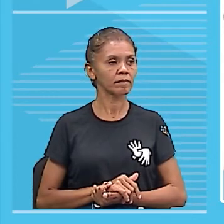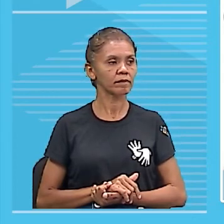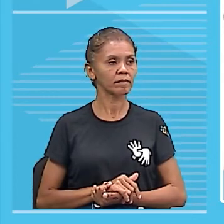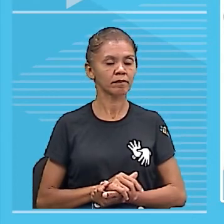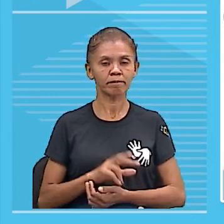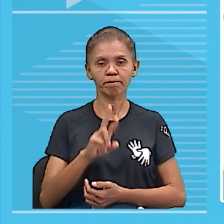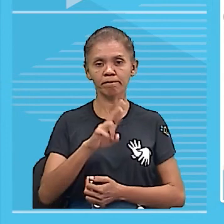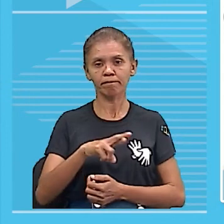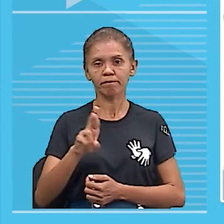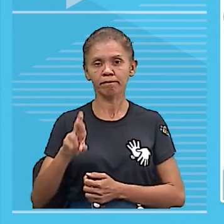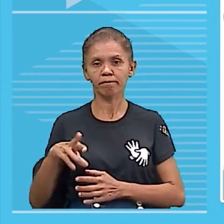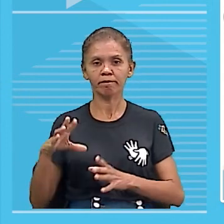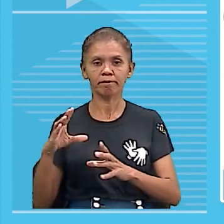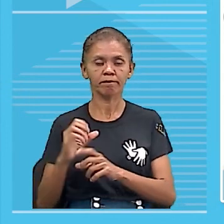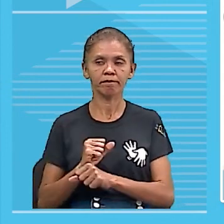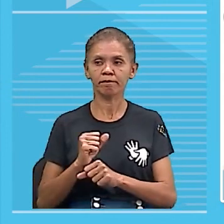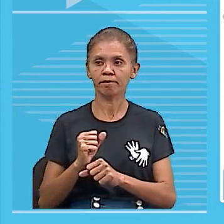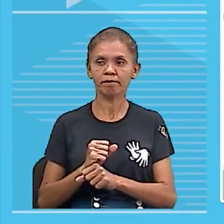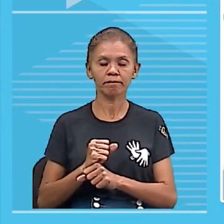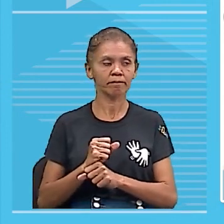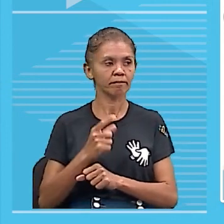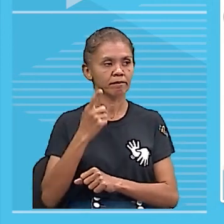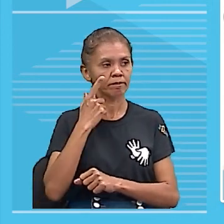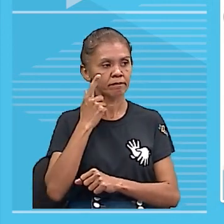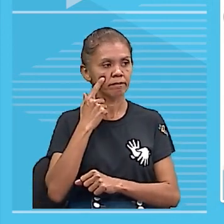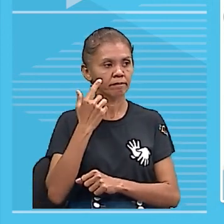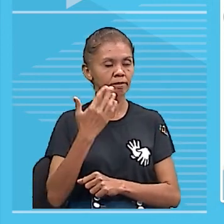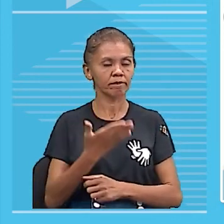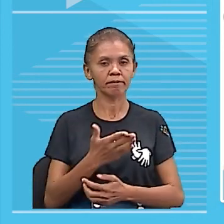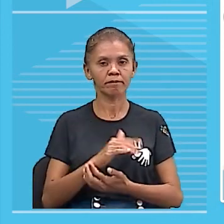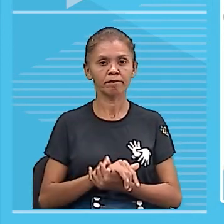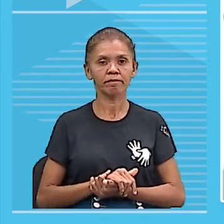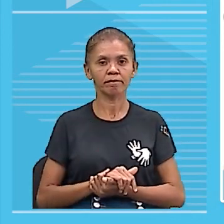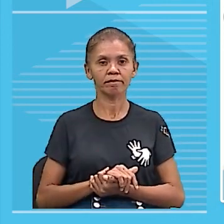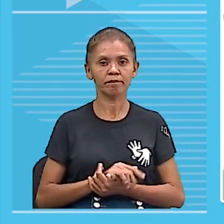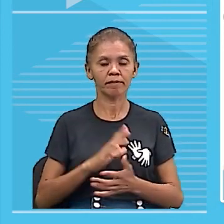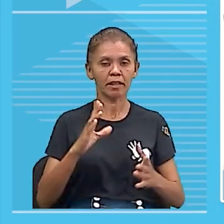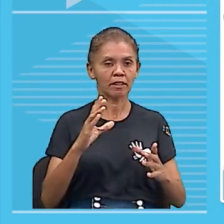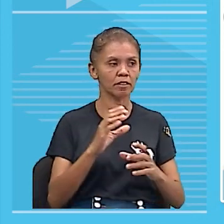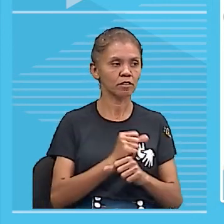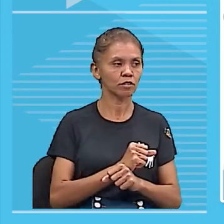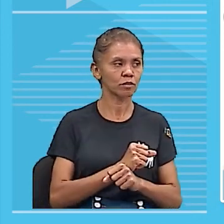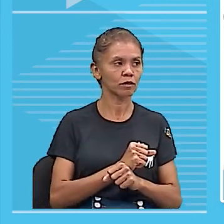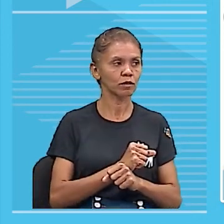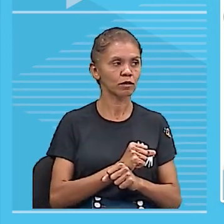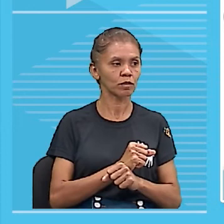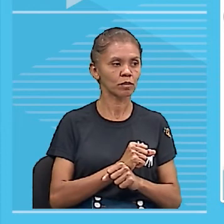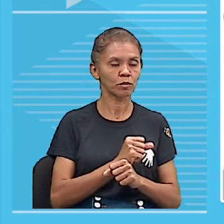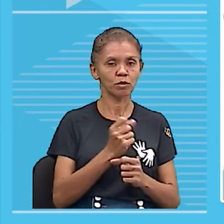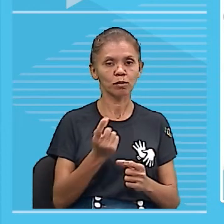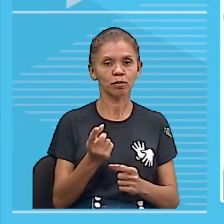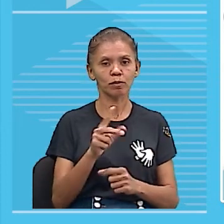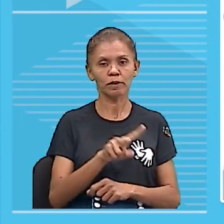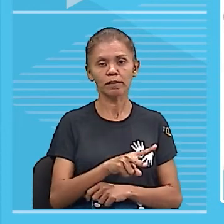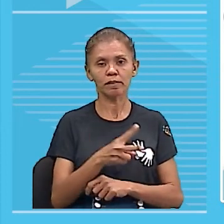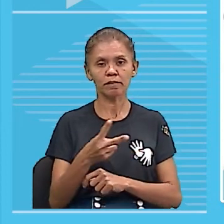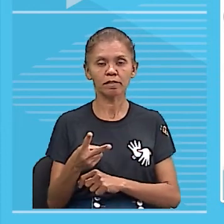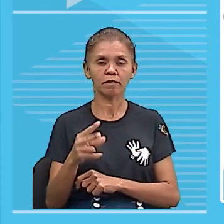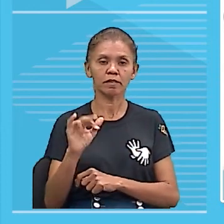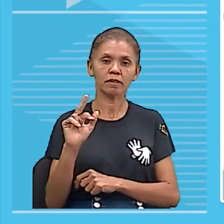é calculada da seguinte maneira e ela será a soma dos versos